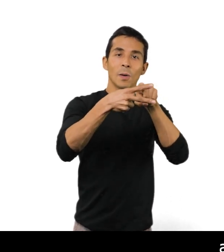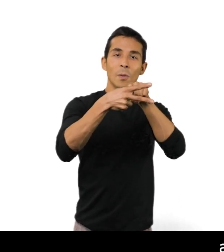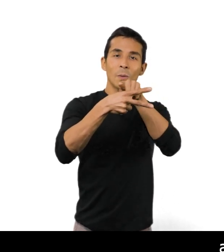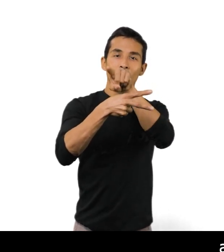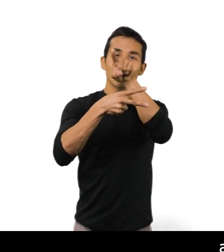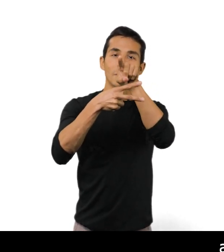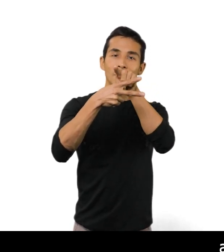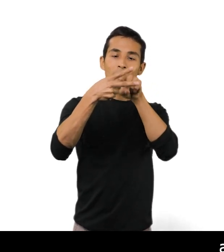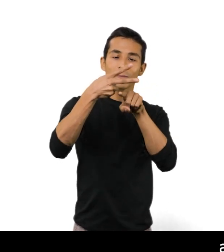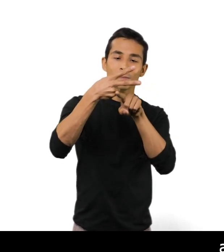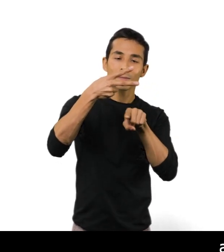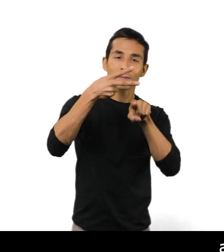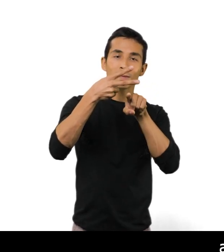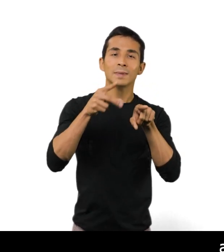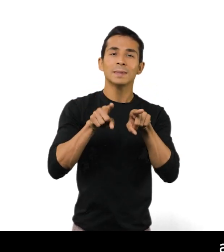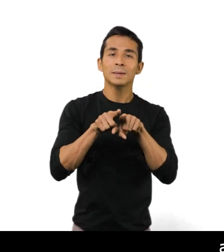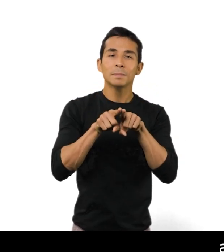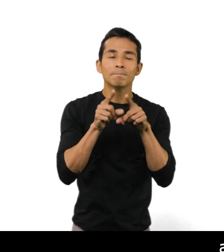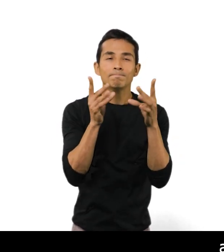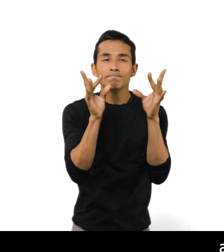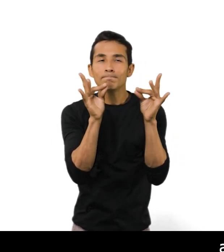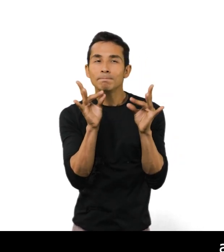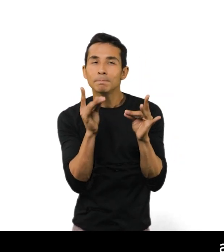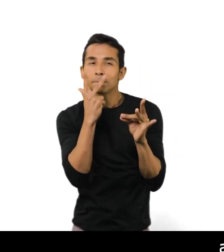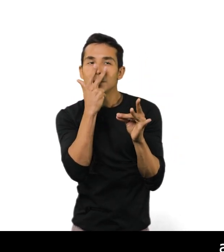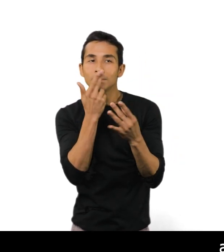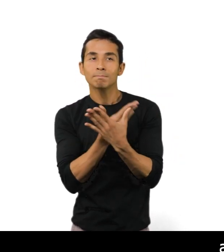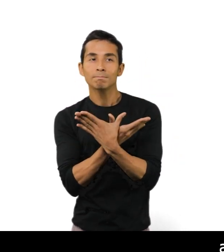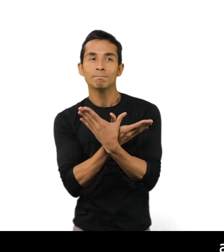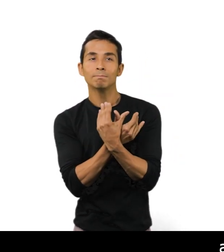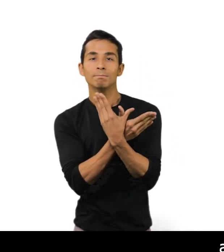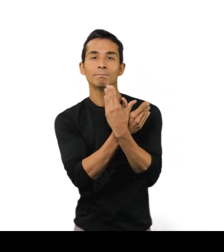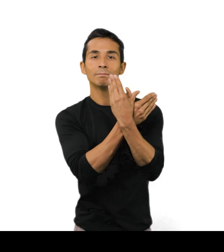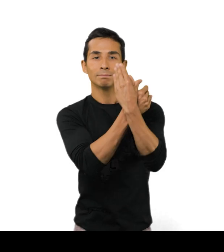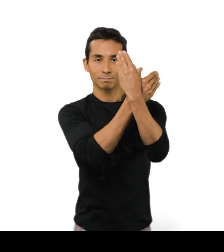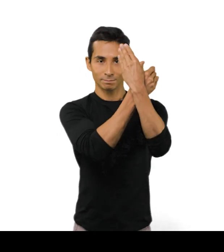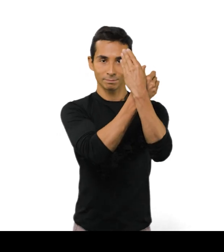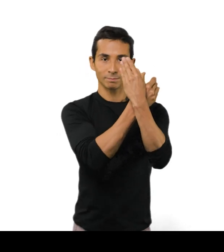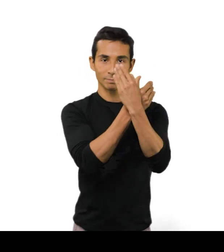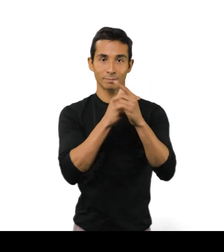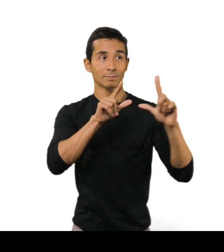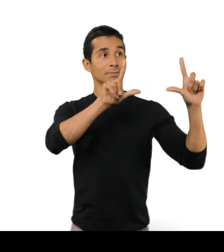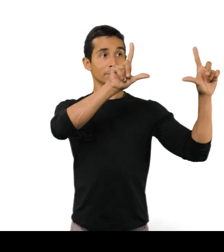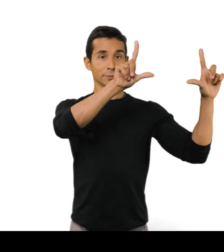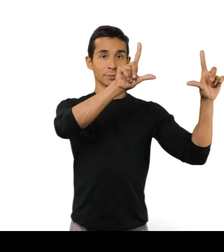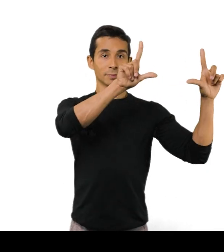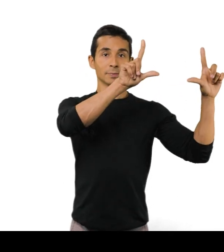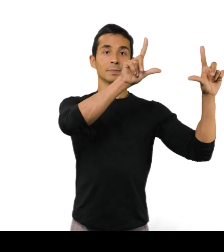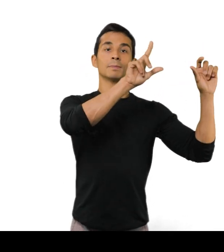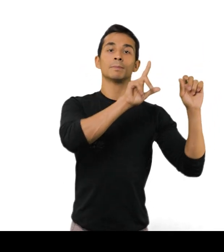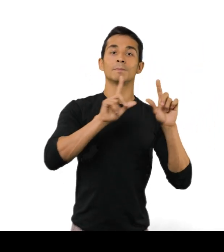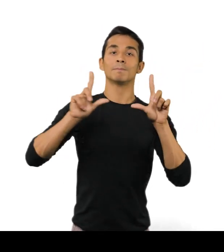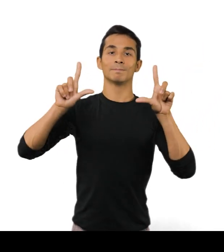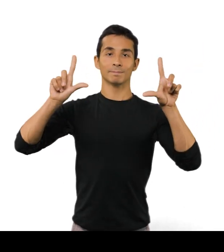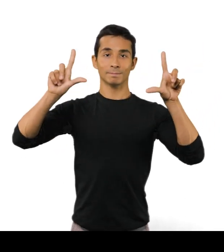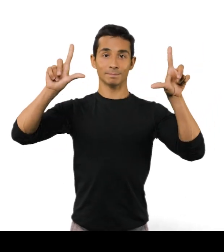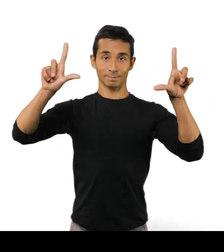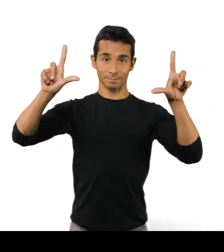figura a semelhança com os delicados traços de uma borboleta. A segunda